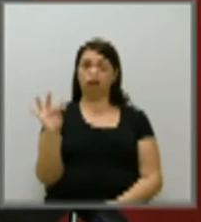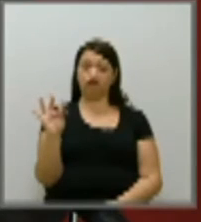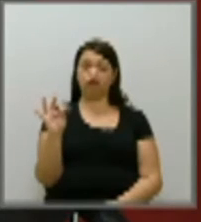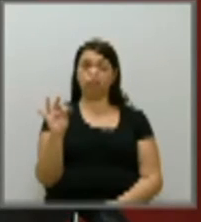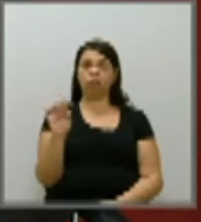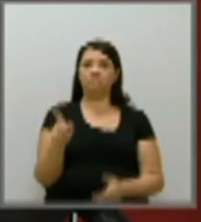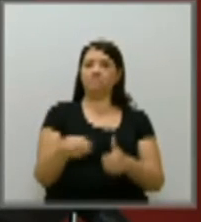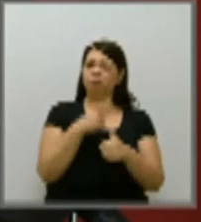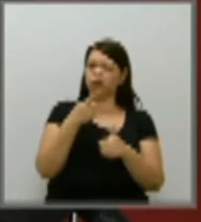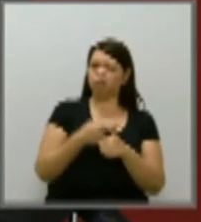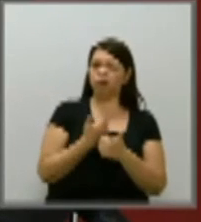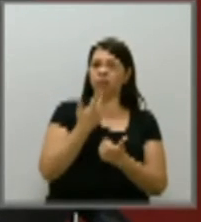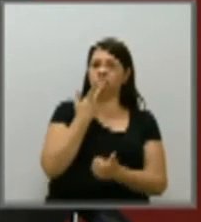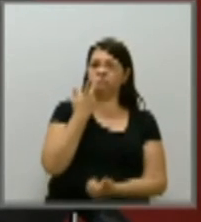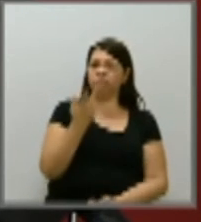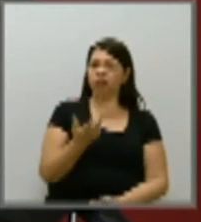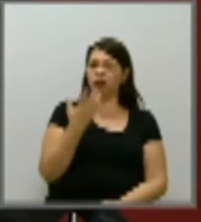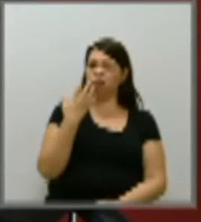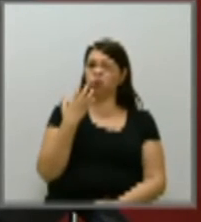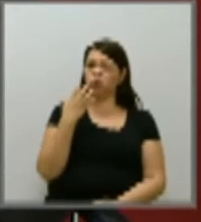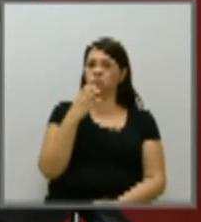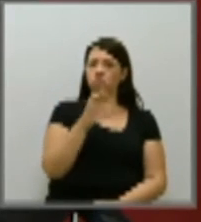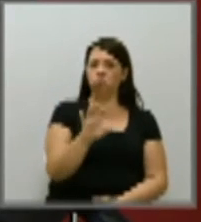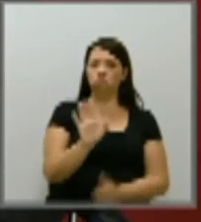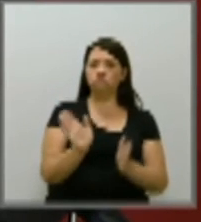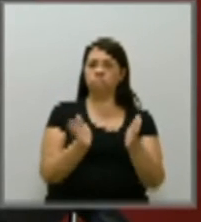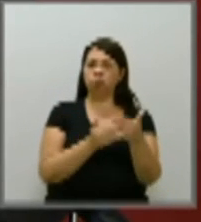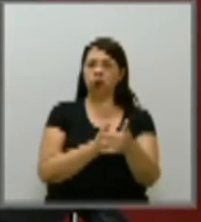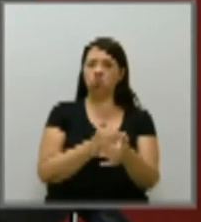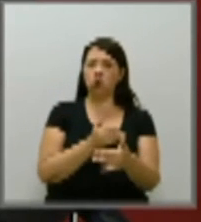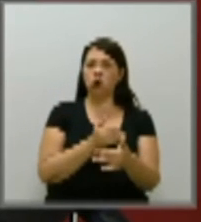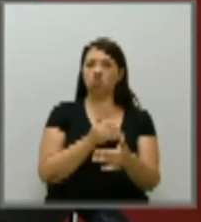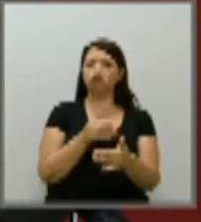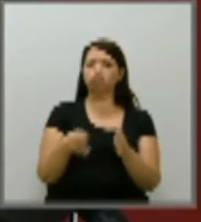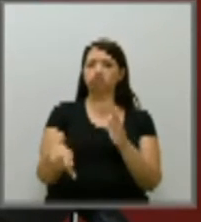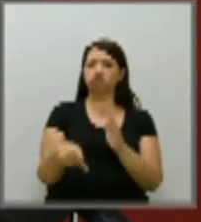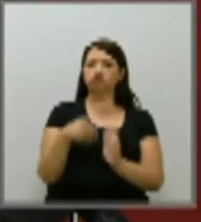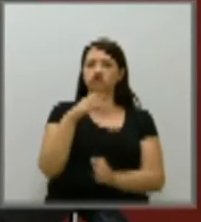de registrar, votou contra o pacote do Sartori.